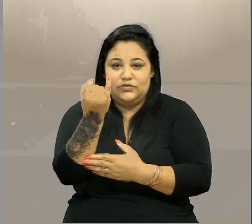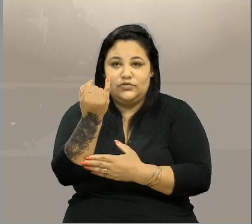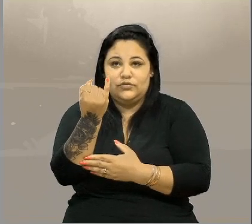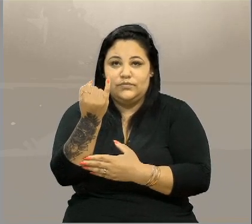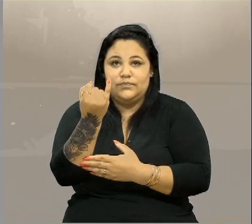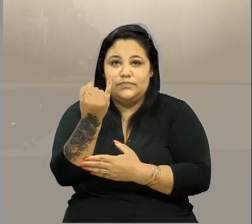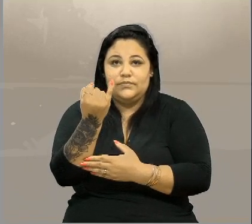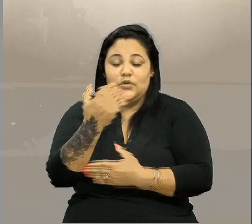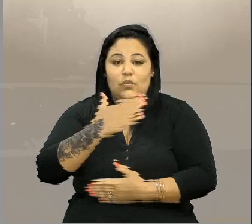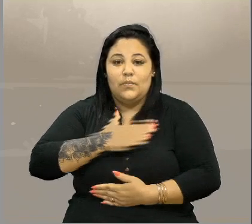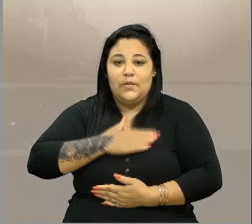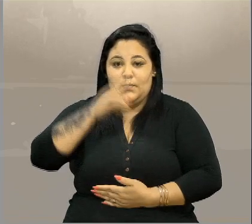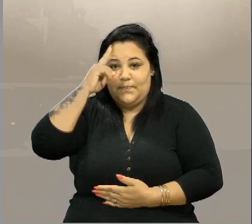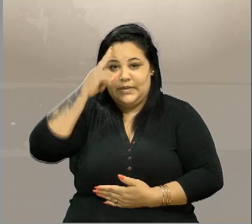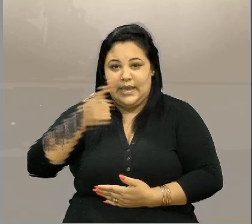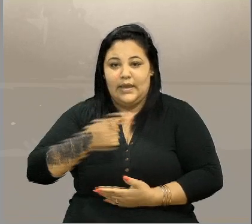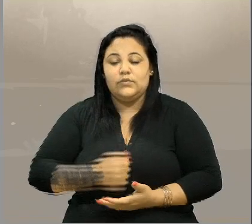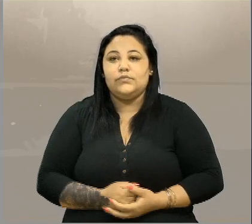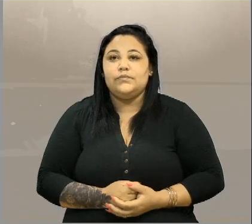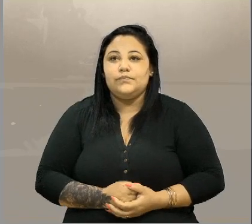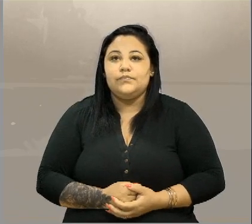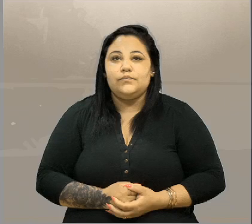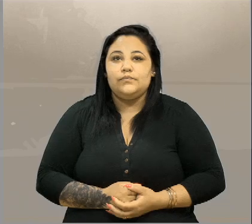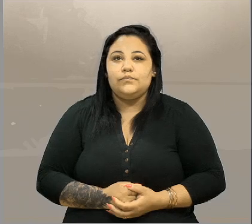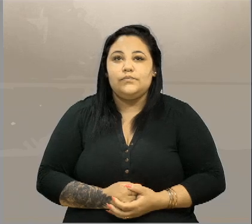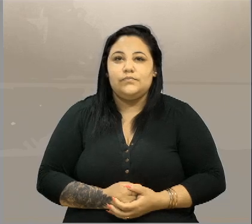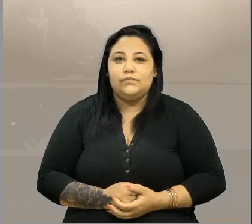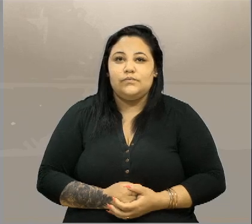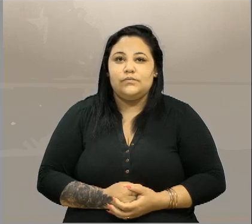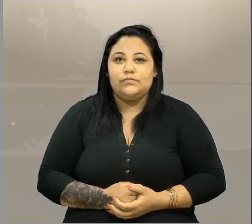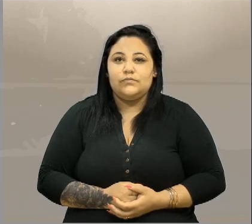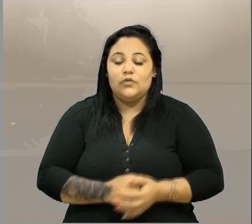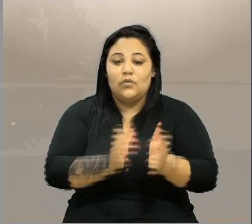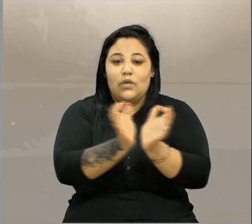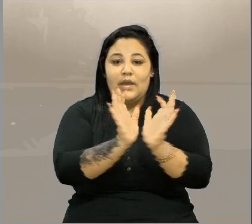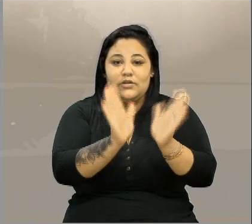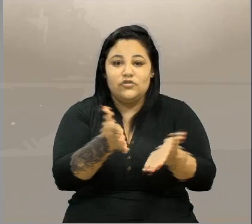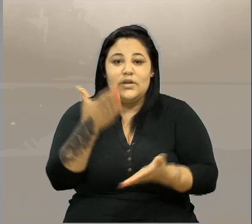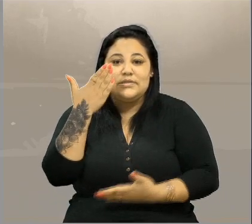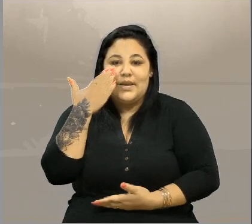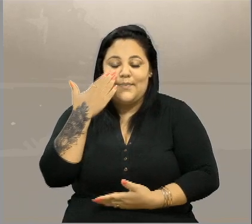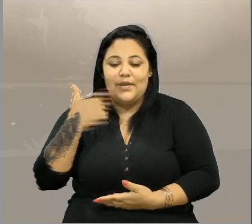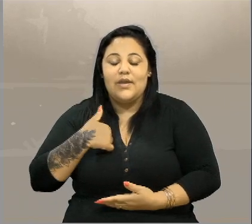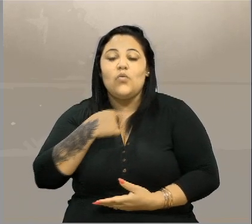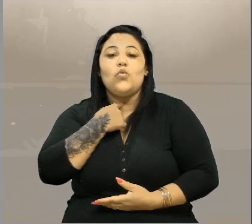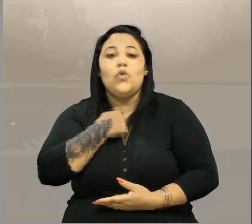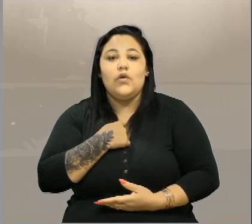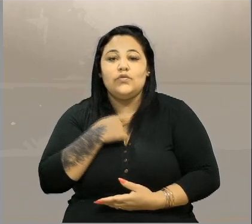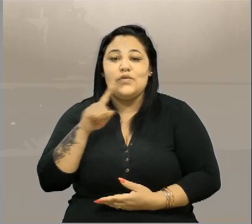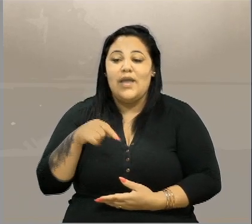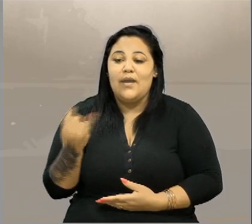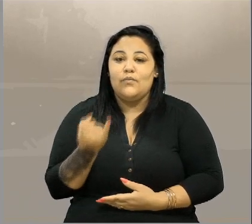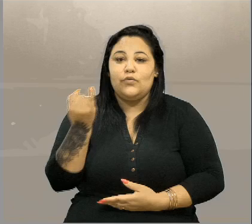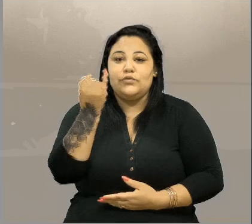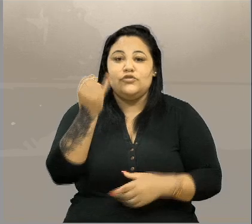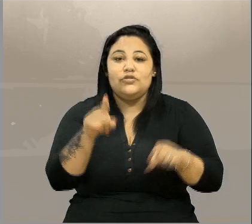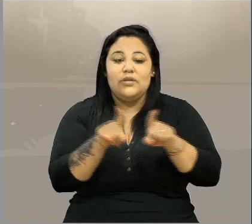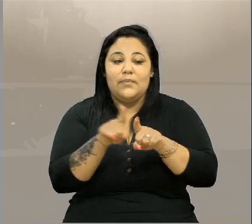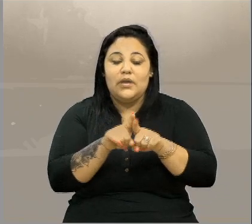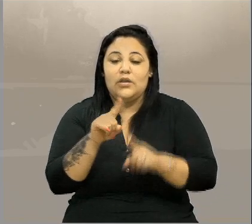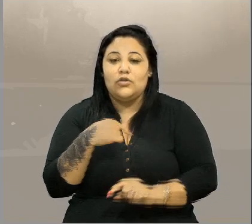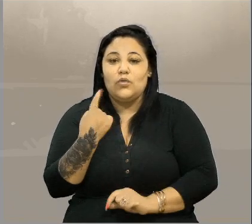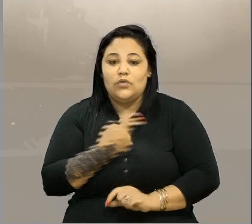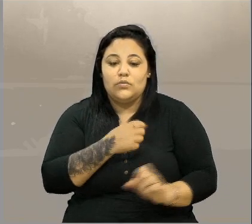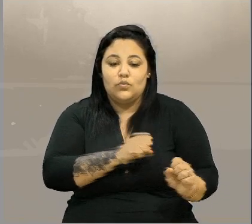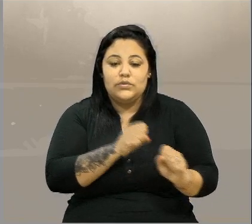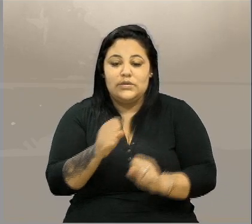presente no meu mandato, né, e que os colegas sabem o quanto eu gosto e o quanto é importante que nós estejamos